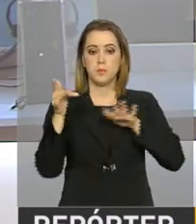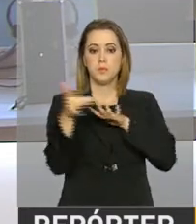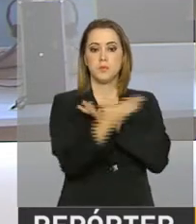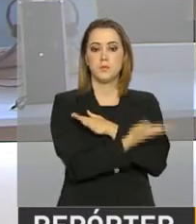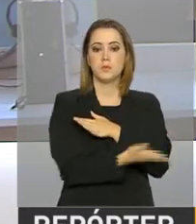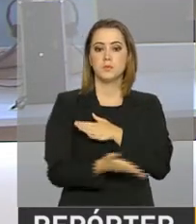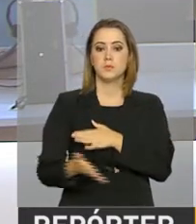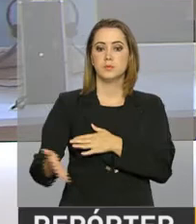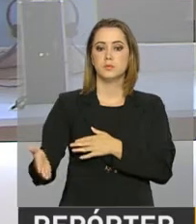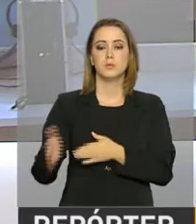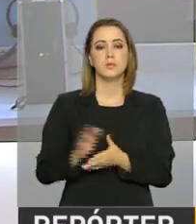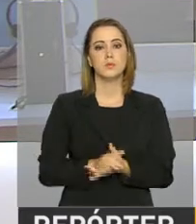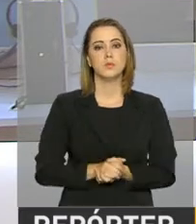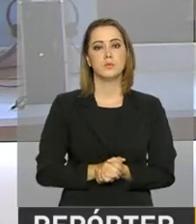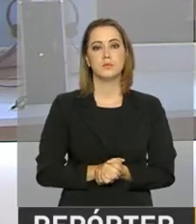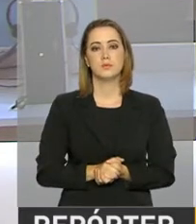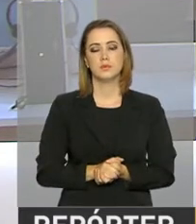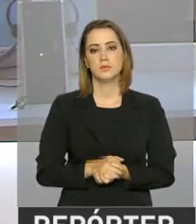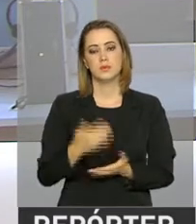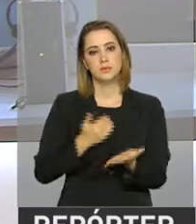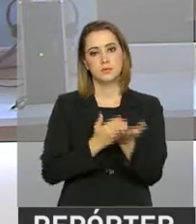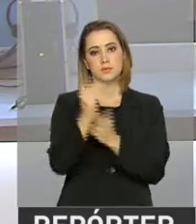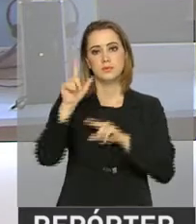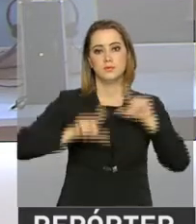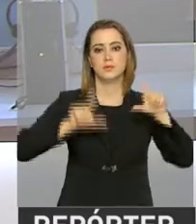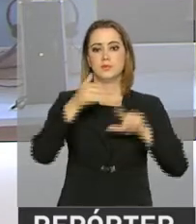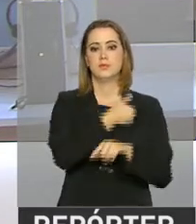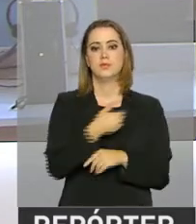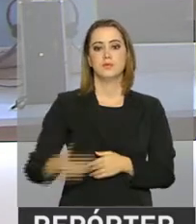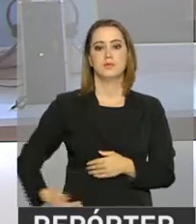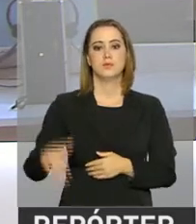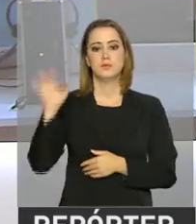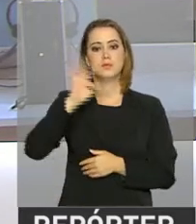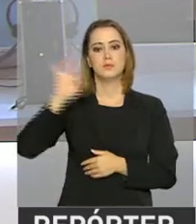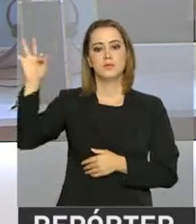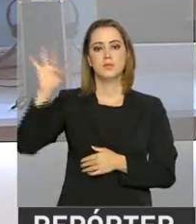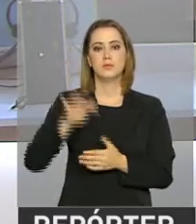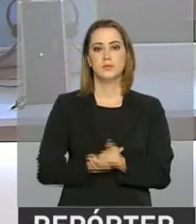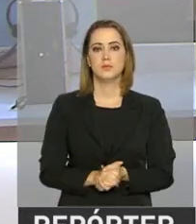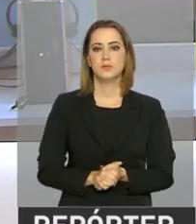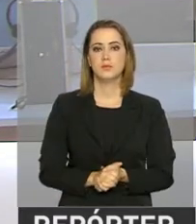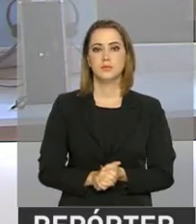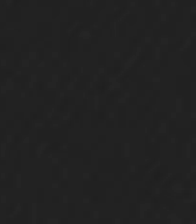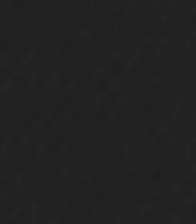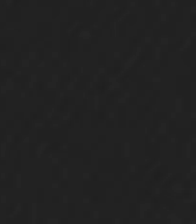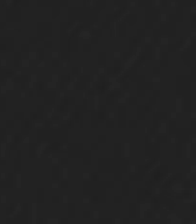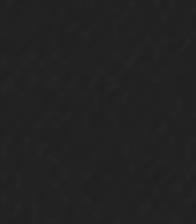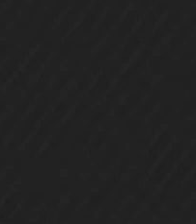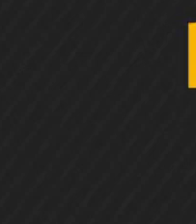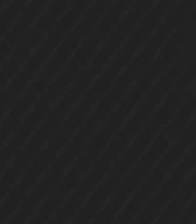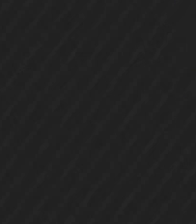pelas nossas redes sociais continua com a gente nbr a tv do governo federal